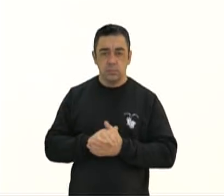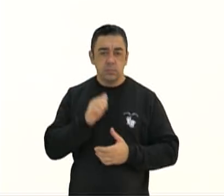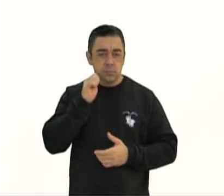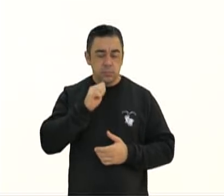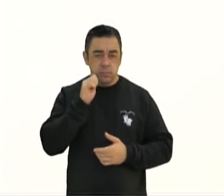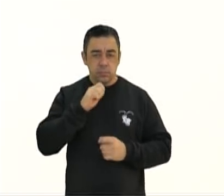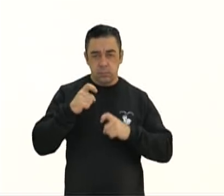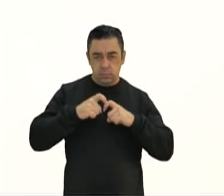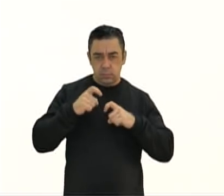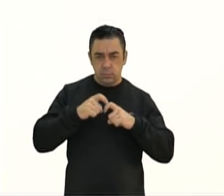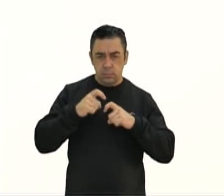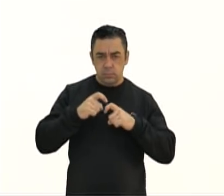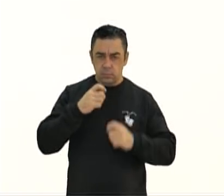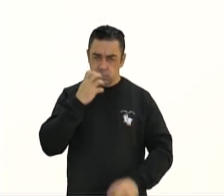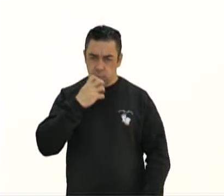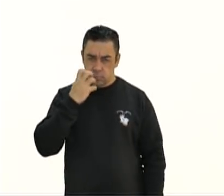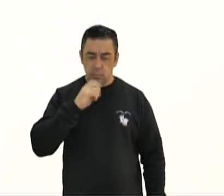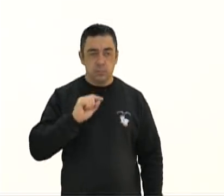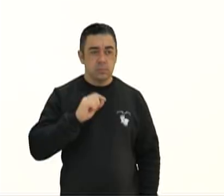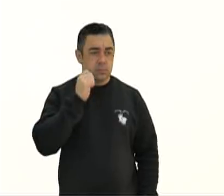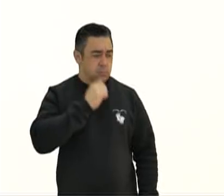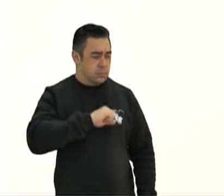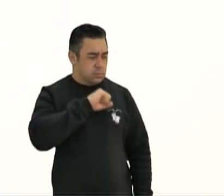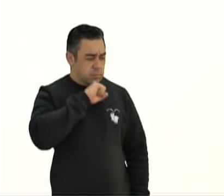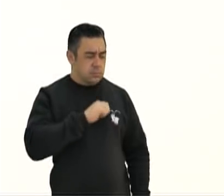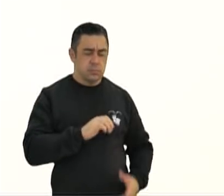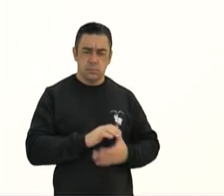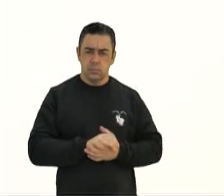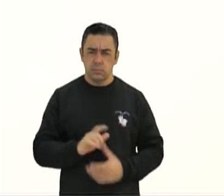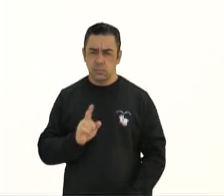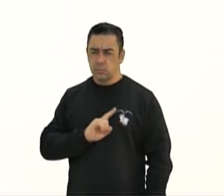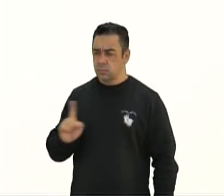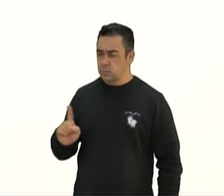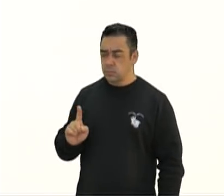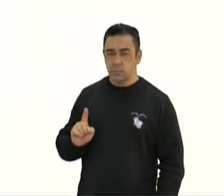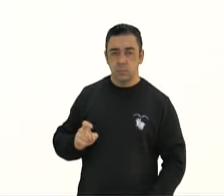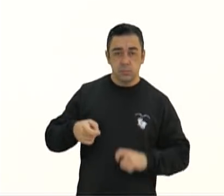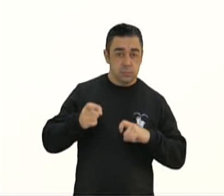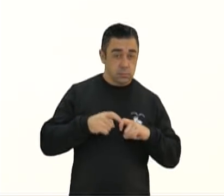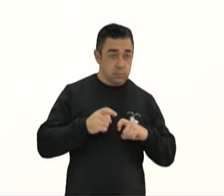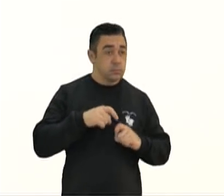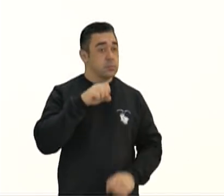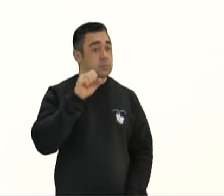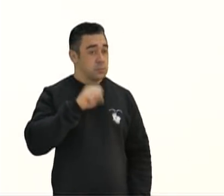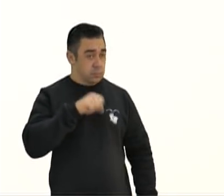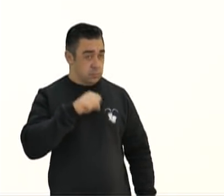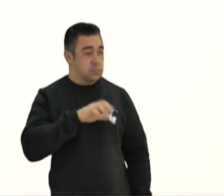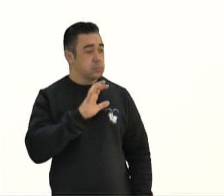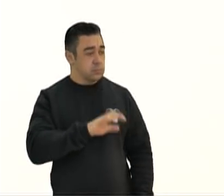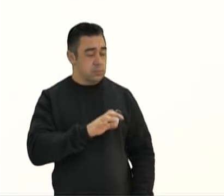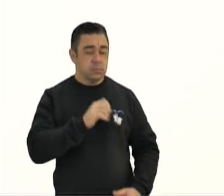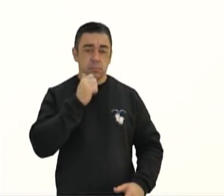rude. A mãe: não. A voz da médica: é isso aí, mãe.